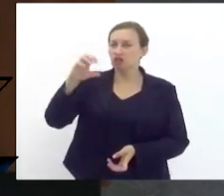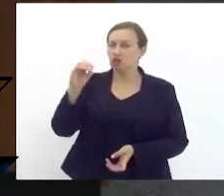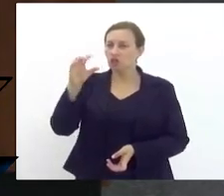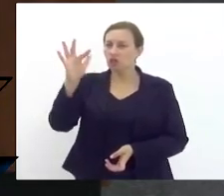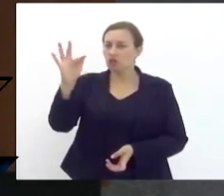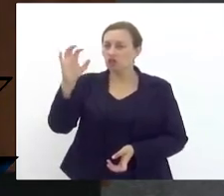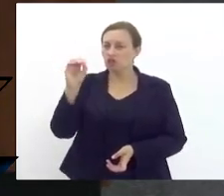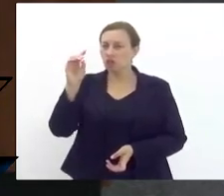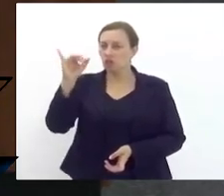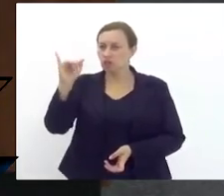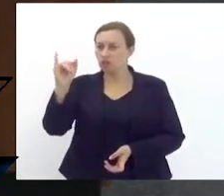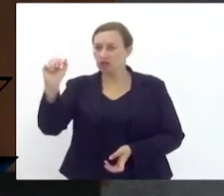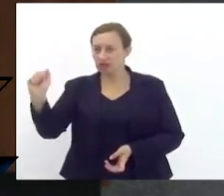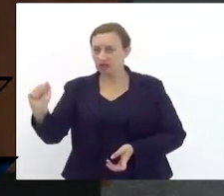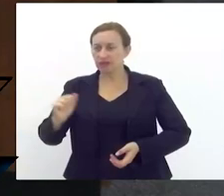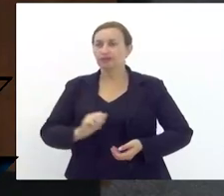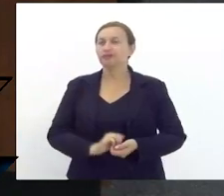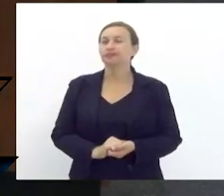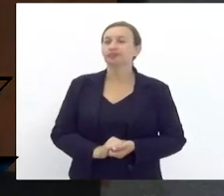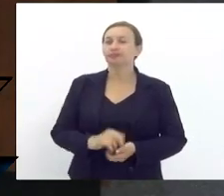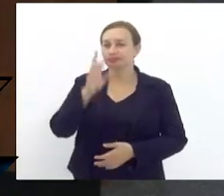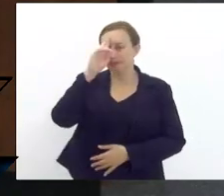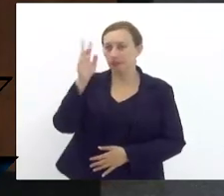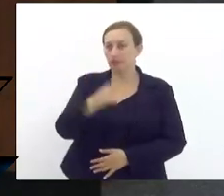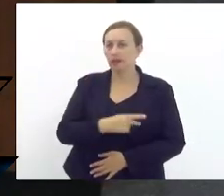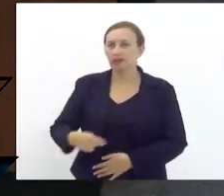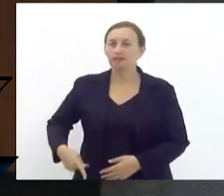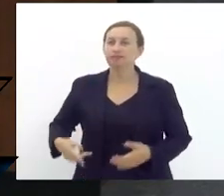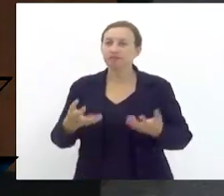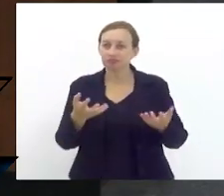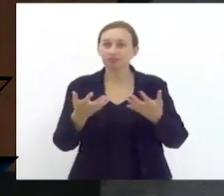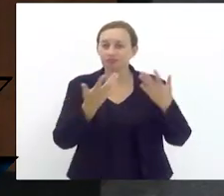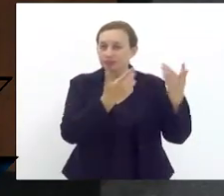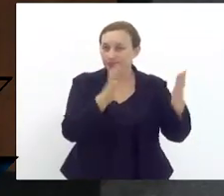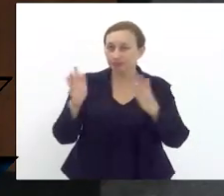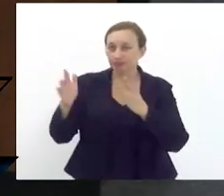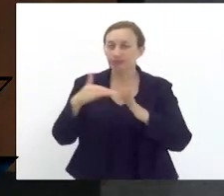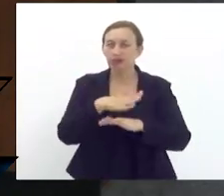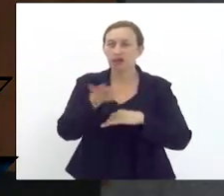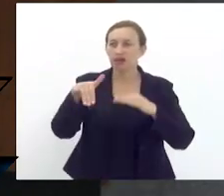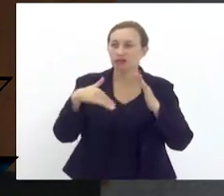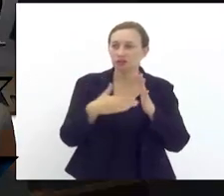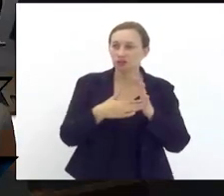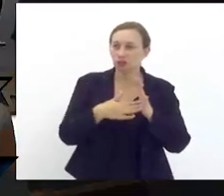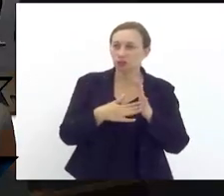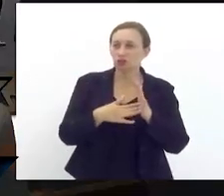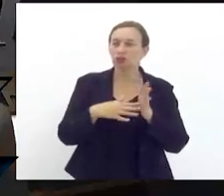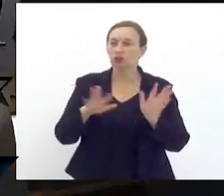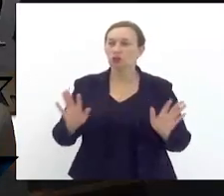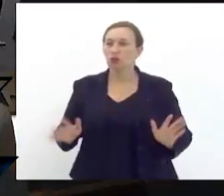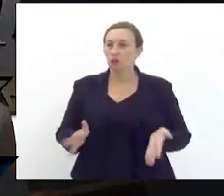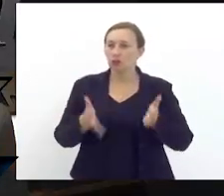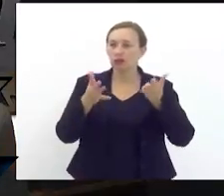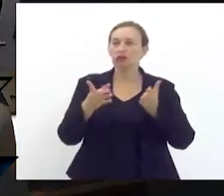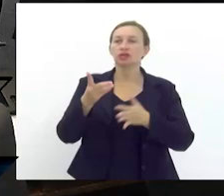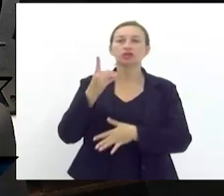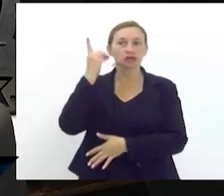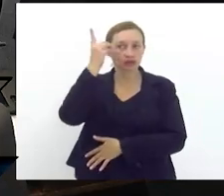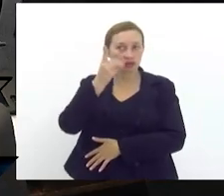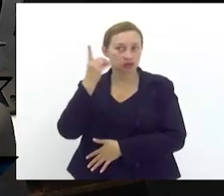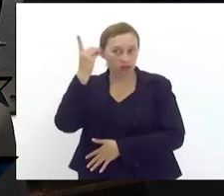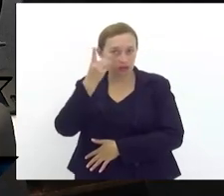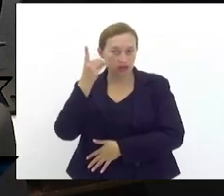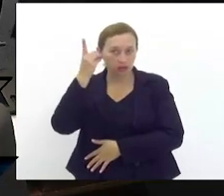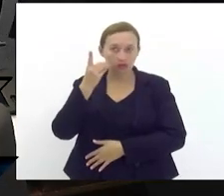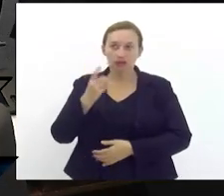individuais então o presidente eu quero aqui saudar todas as iniciativas de todos os parlamentares